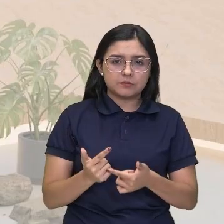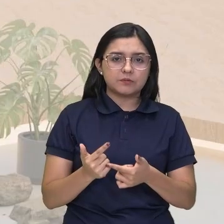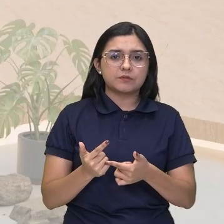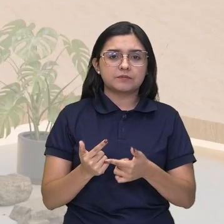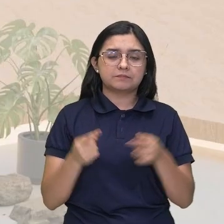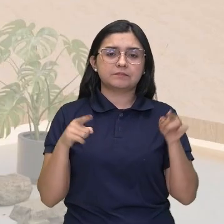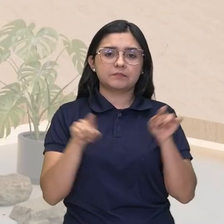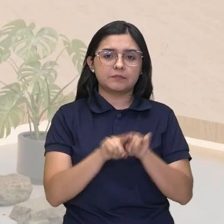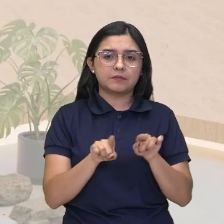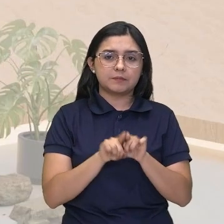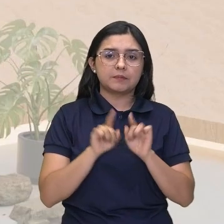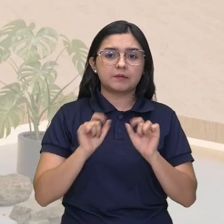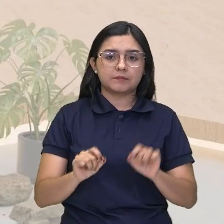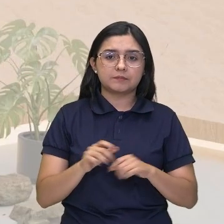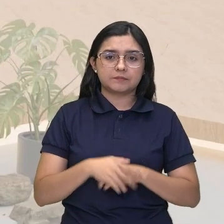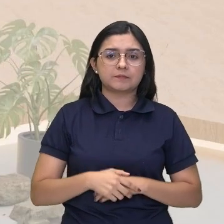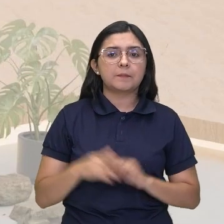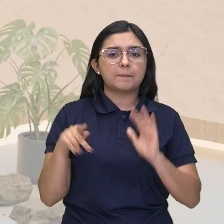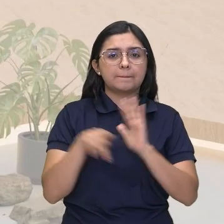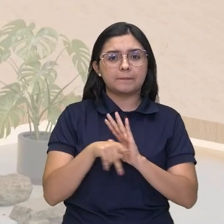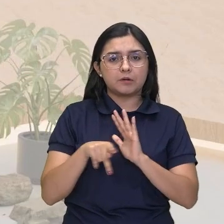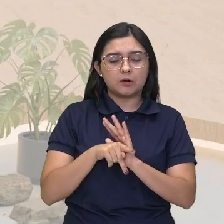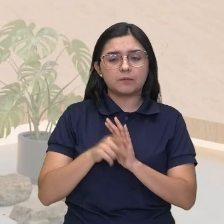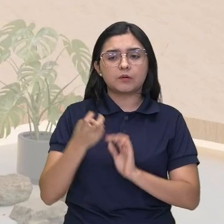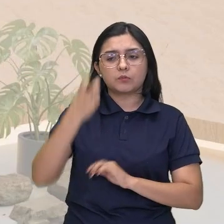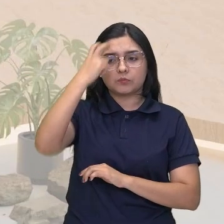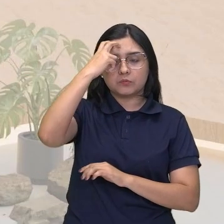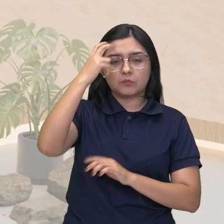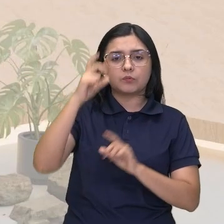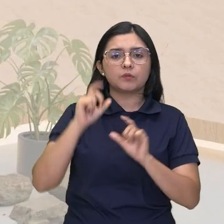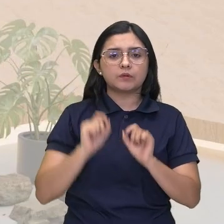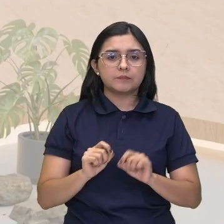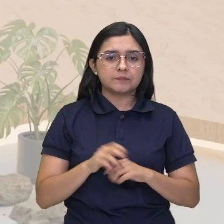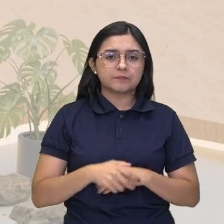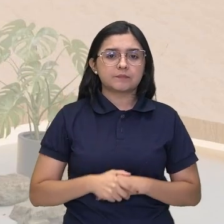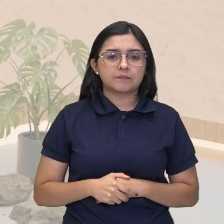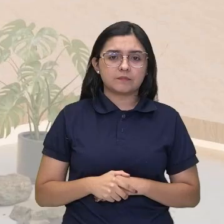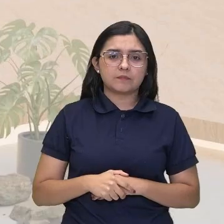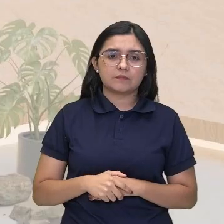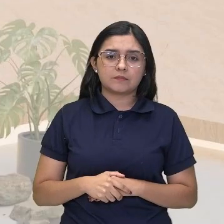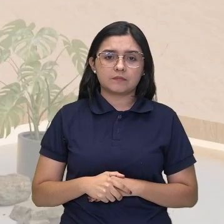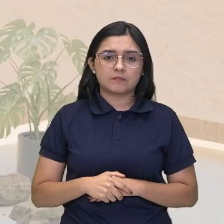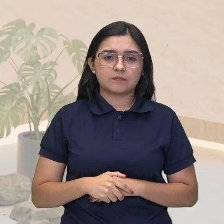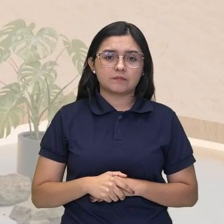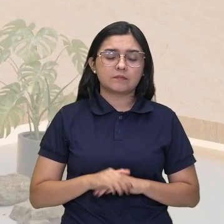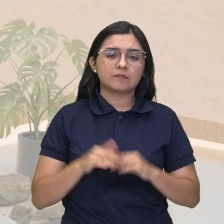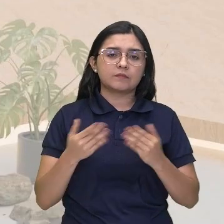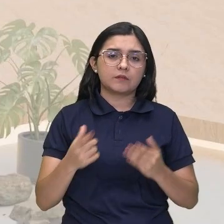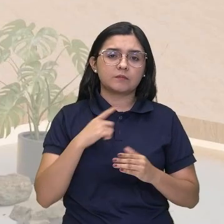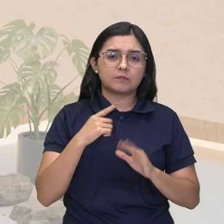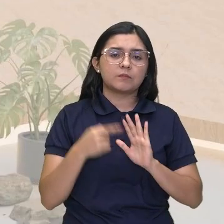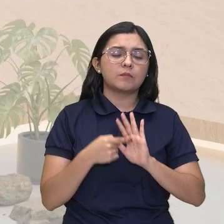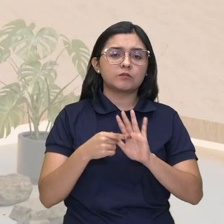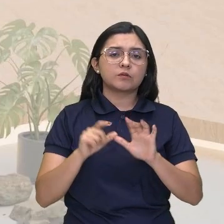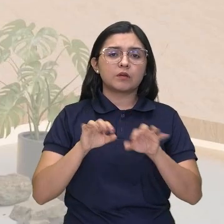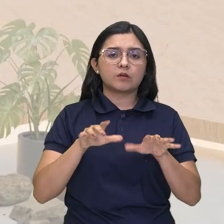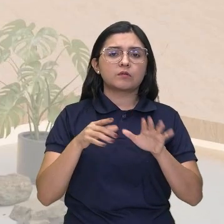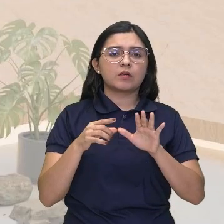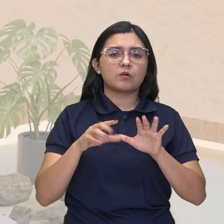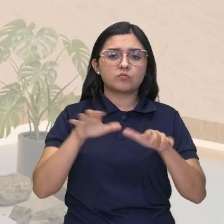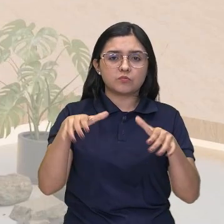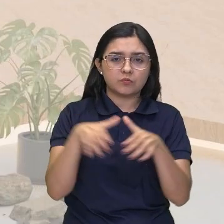que forma, né, aquela cultura, as suas expressões, e que no fundo define, né, o que é um grupo social. Né? Exatamente. O